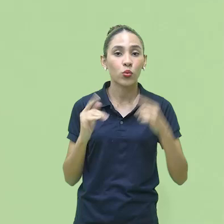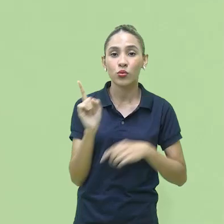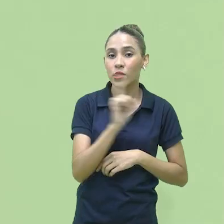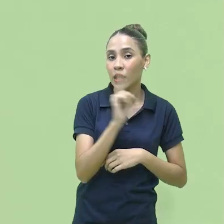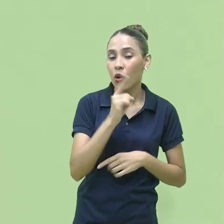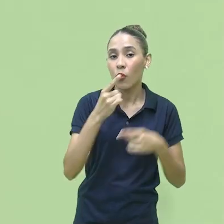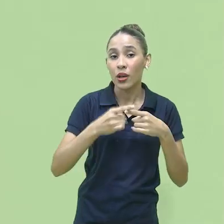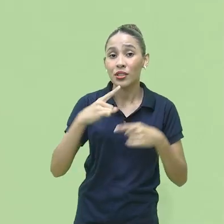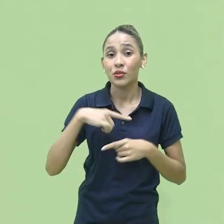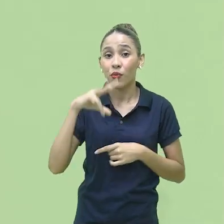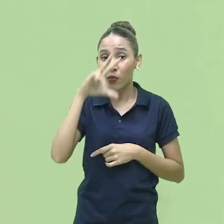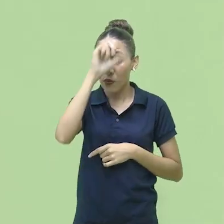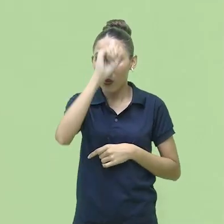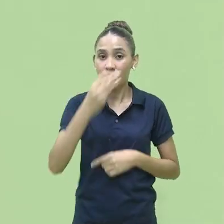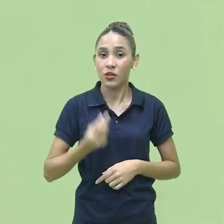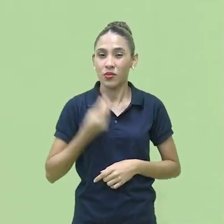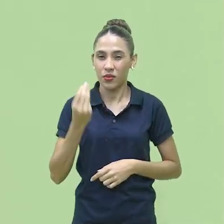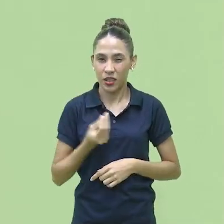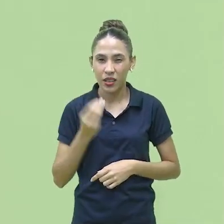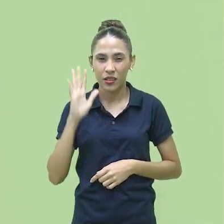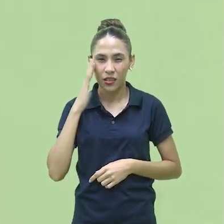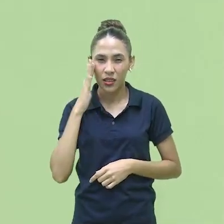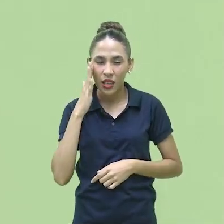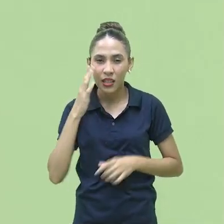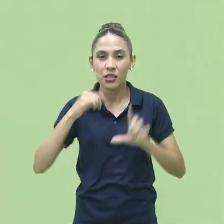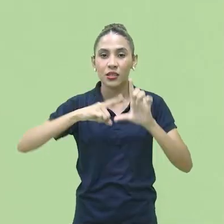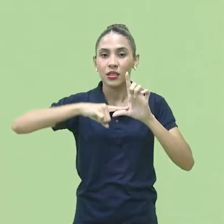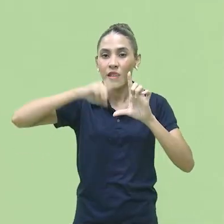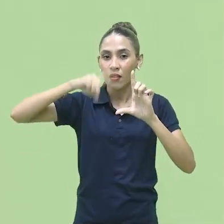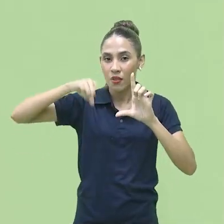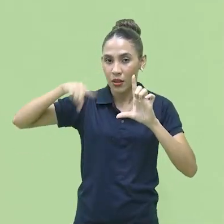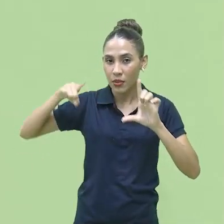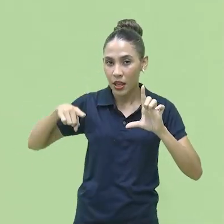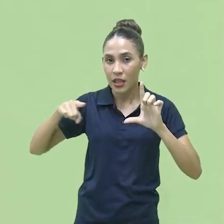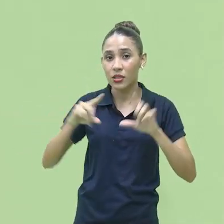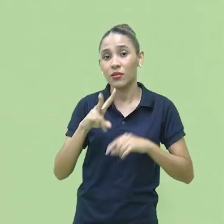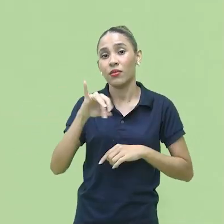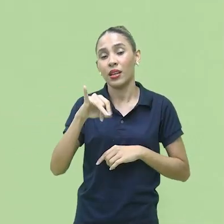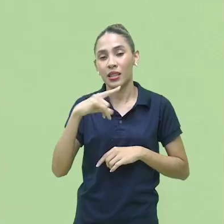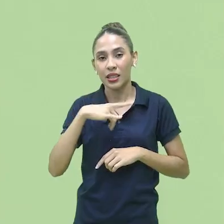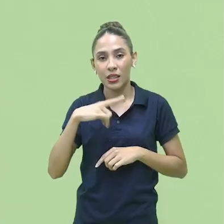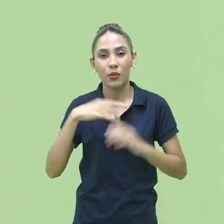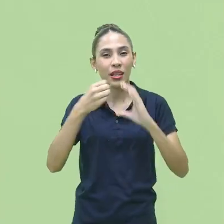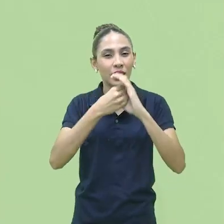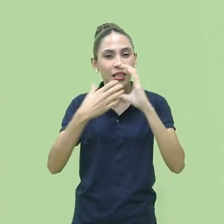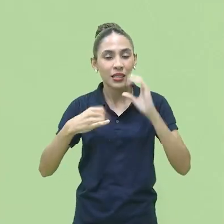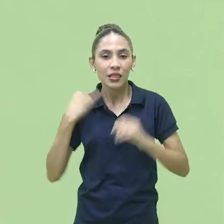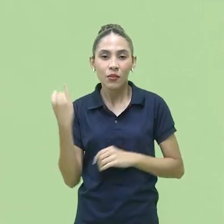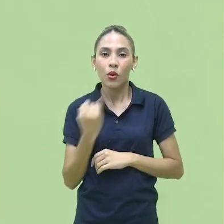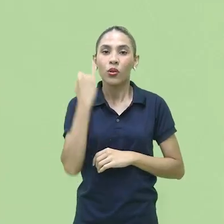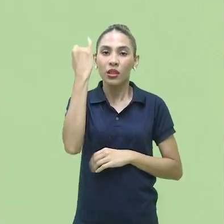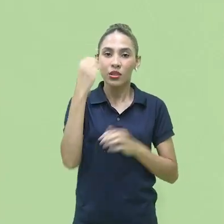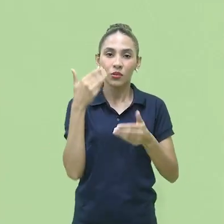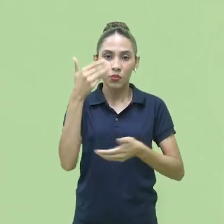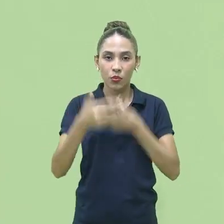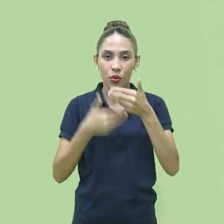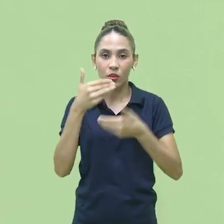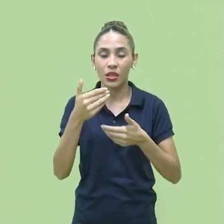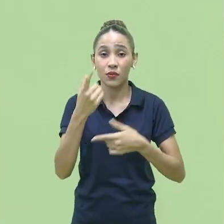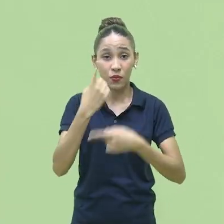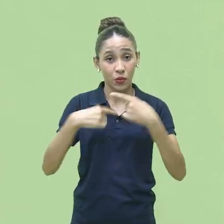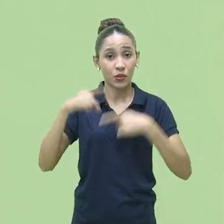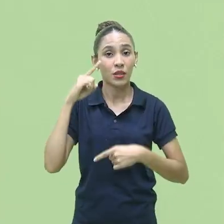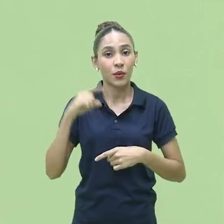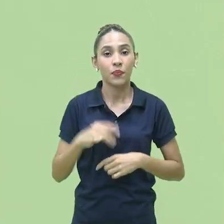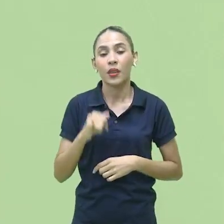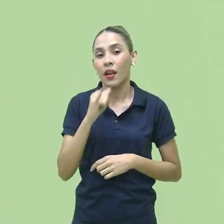teriam resistência. Está entendendo por que a variabilidade ela vai ser um fator assim, muito importante no processo evolutivo?